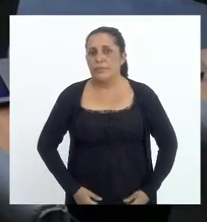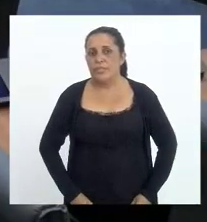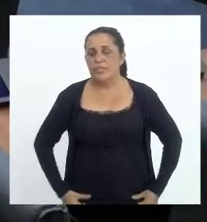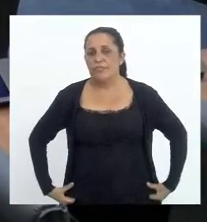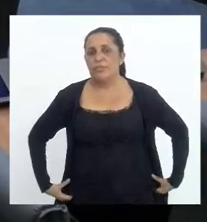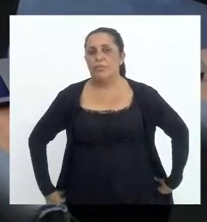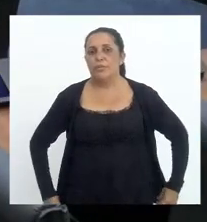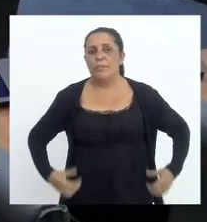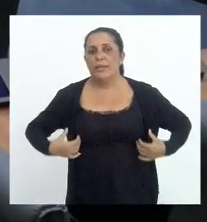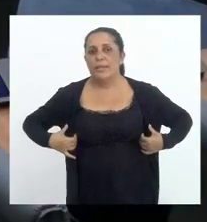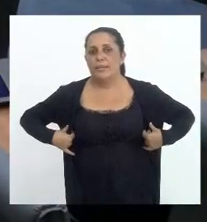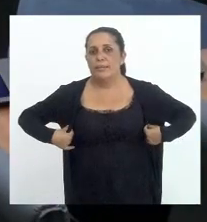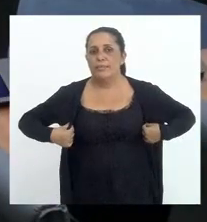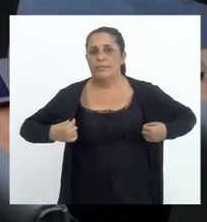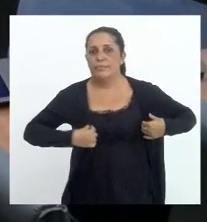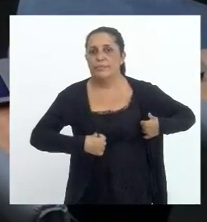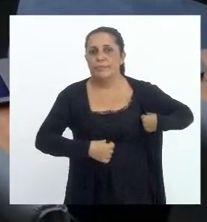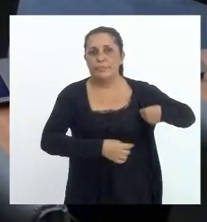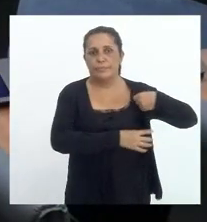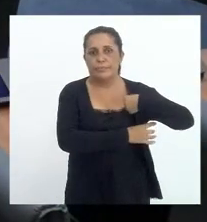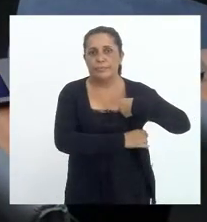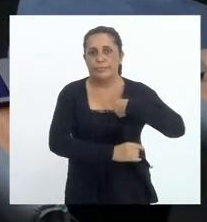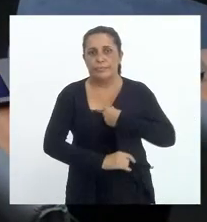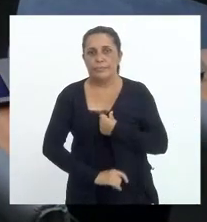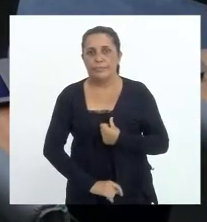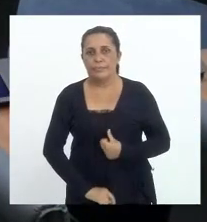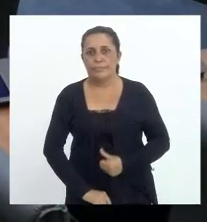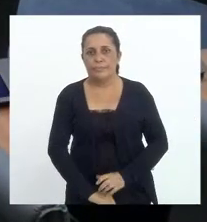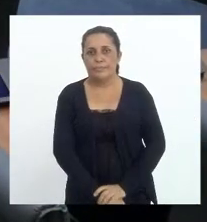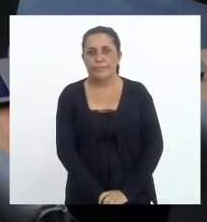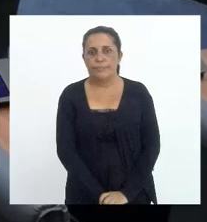Você precisa vir para mim, por favor.